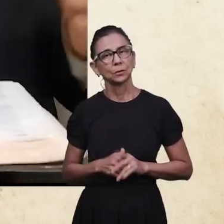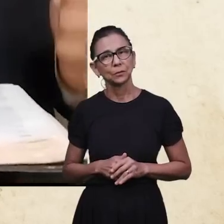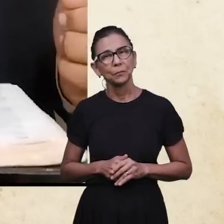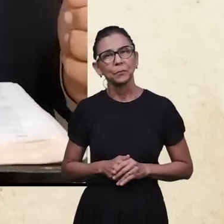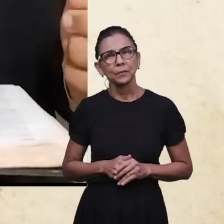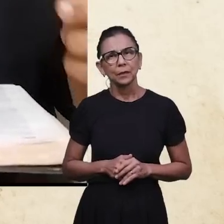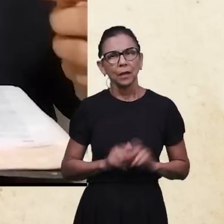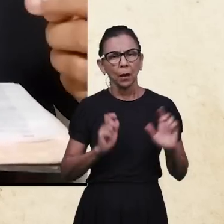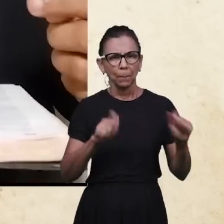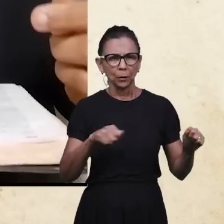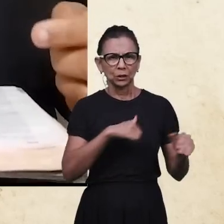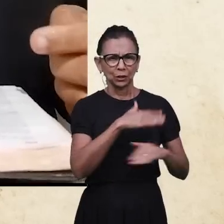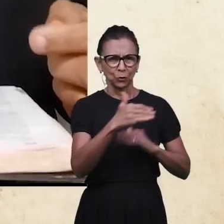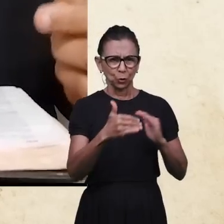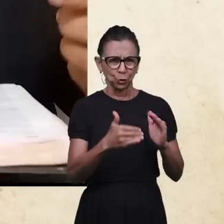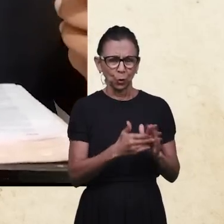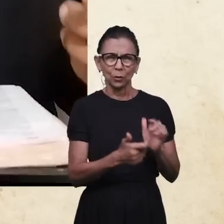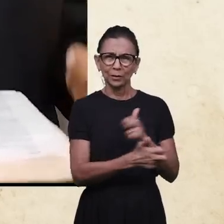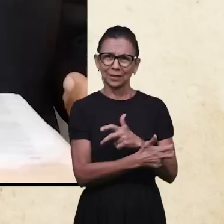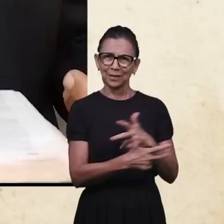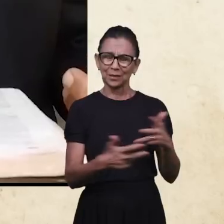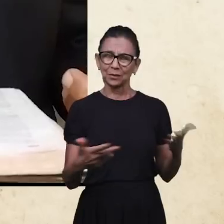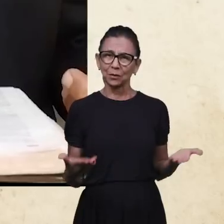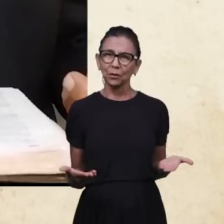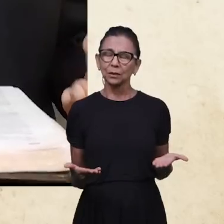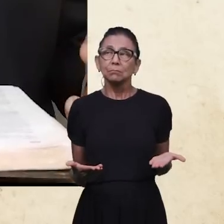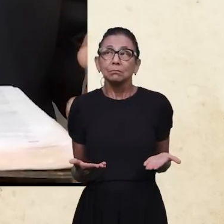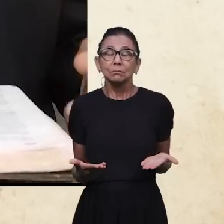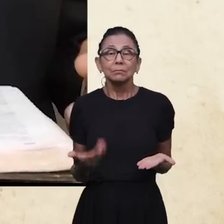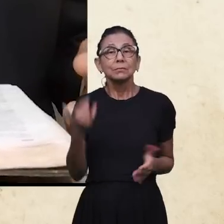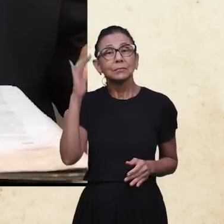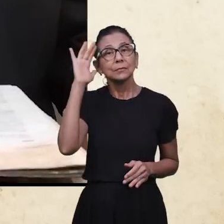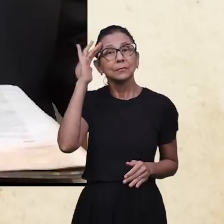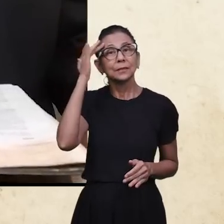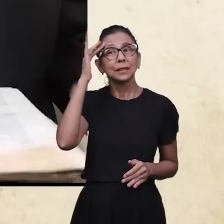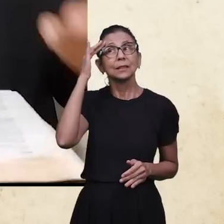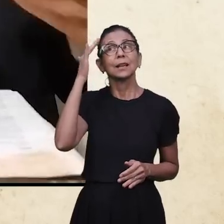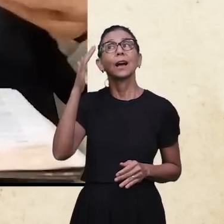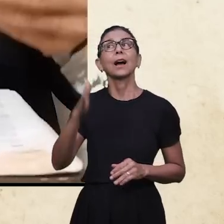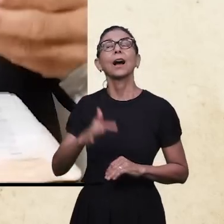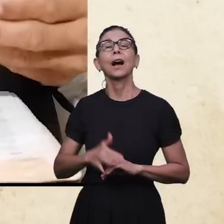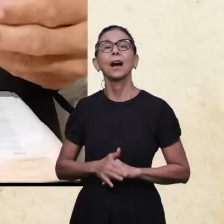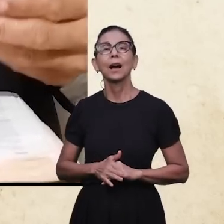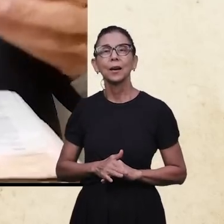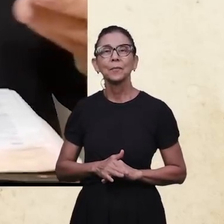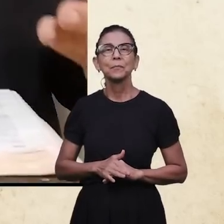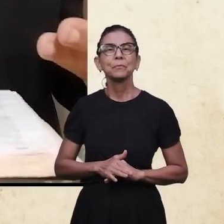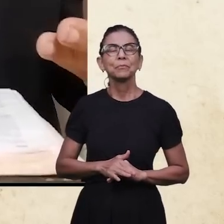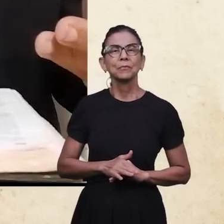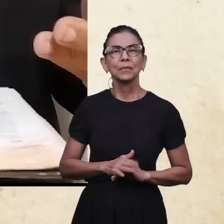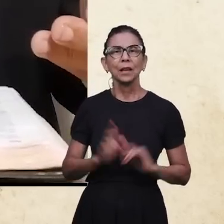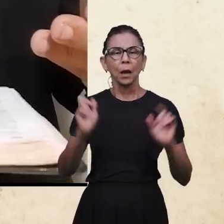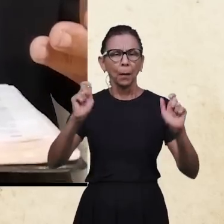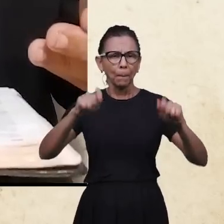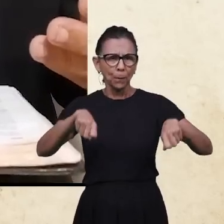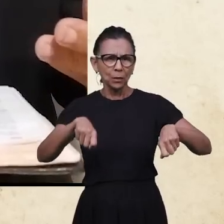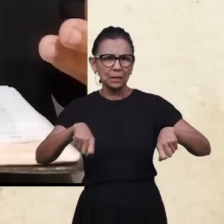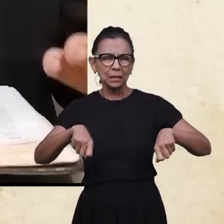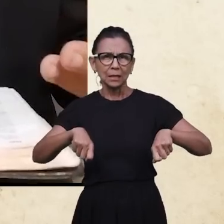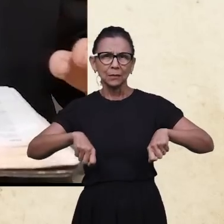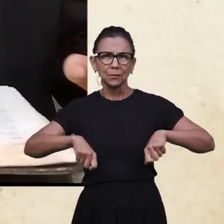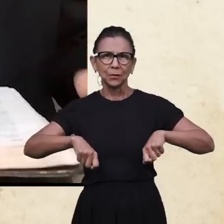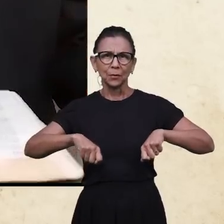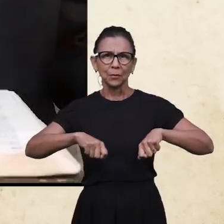Quando nós vemos todas as coisas nos são lícitas, nós entendemos, e a palavra lícita quer